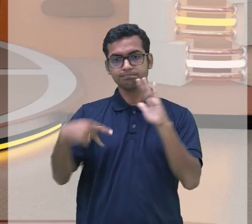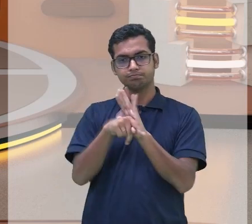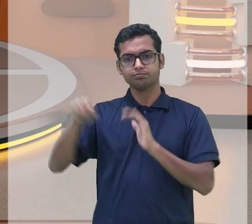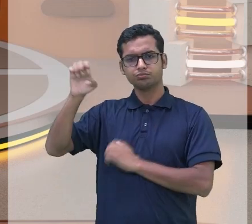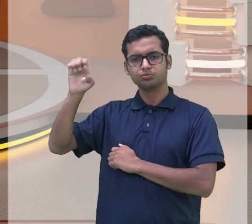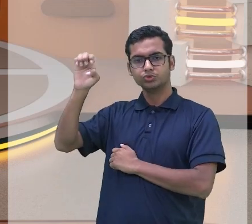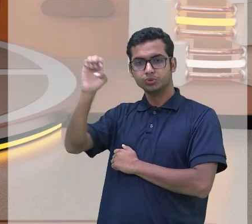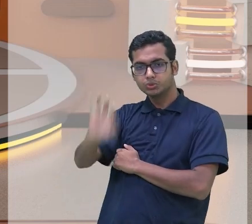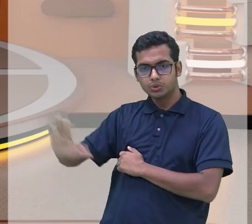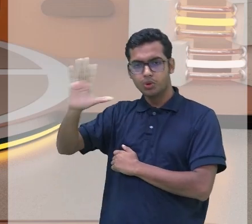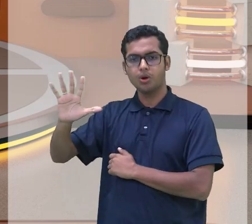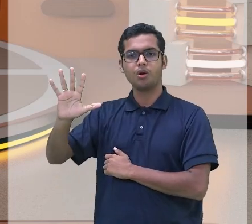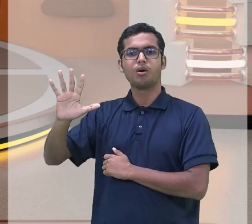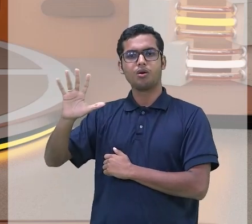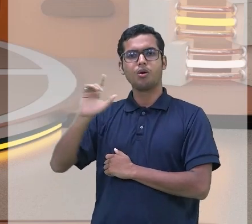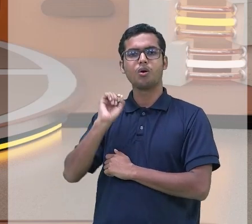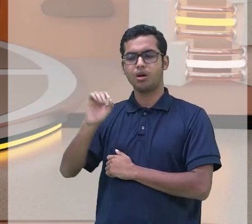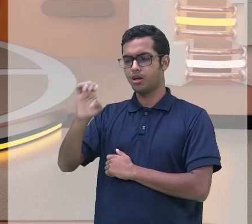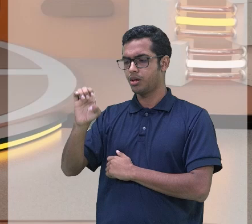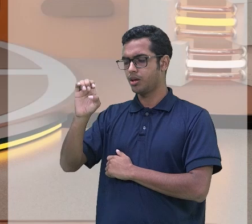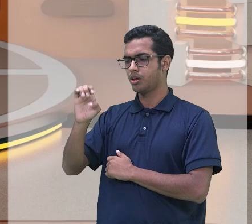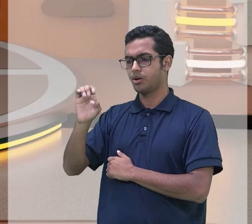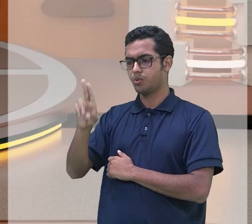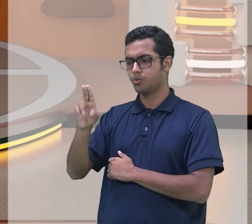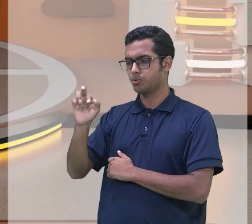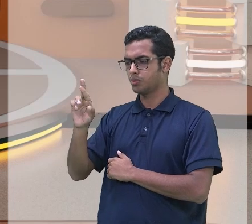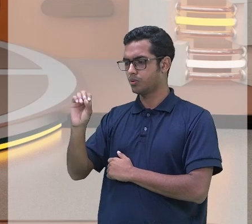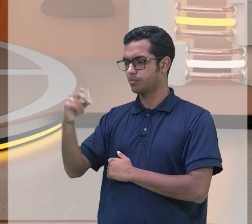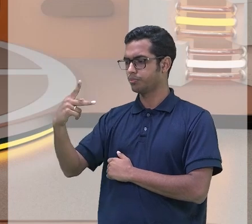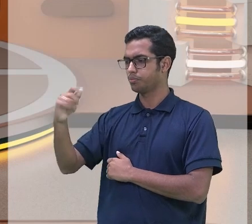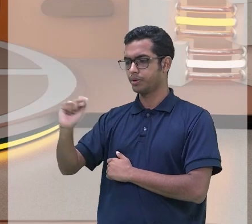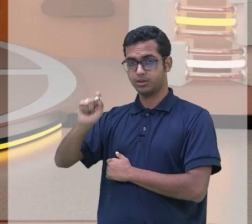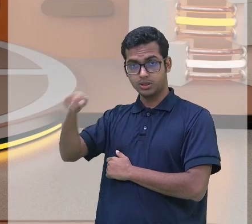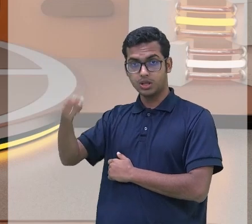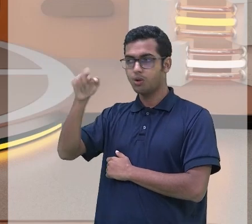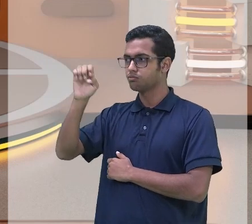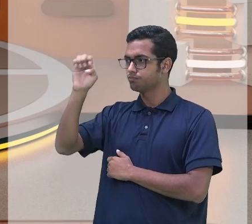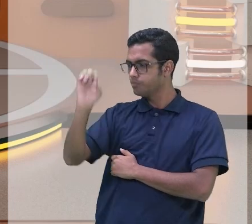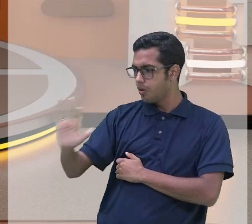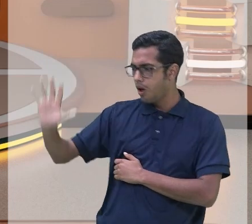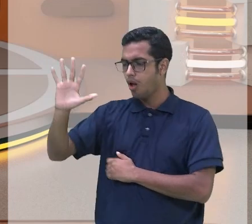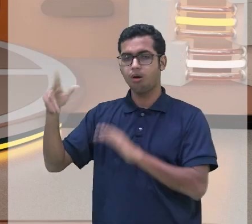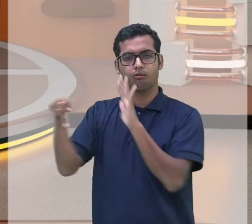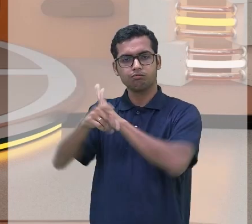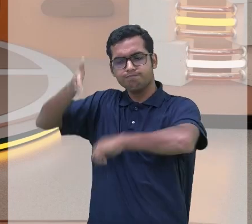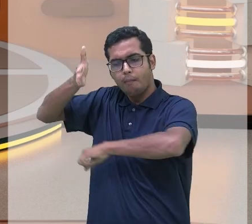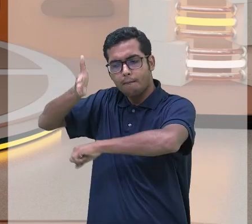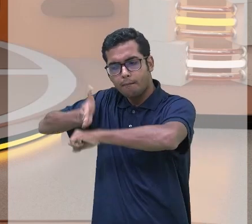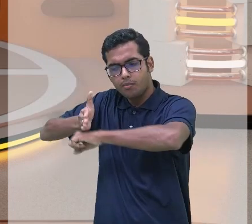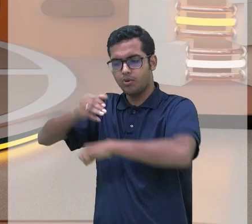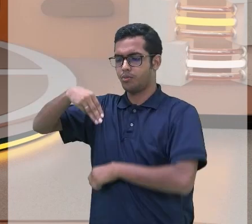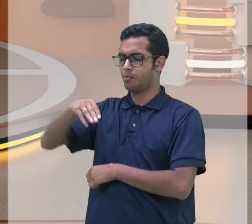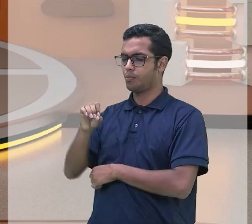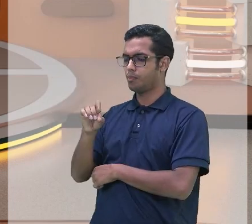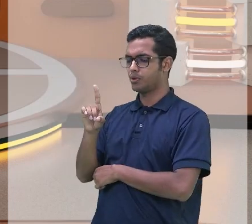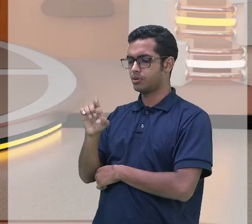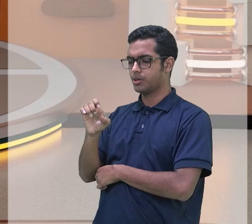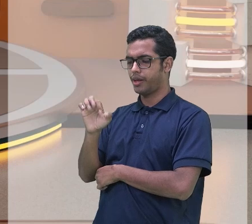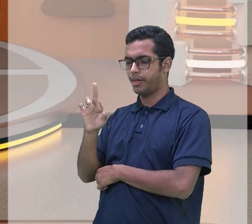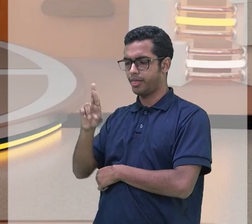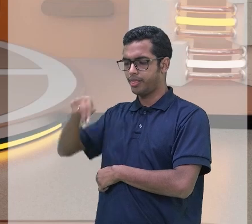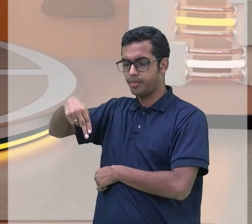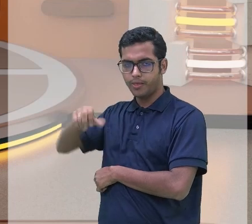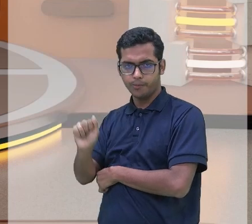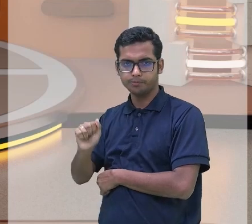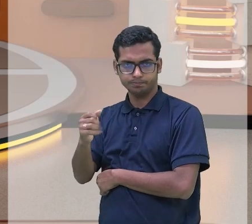Europa ocidental moderna, tá, gente? Muito comum quando a gente costuma conceituar os períodos históricos,